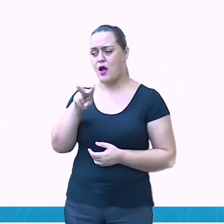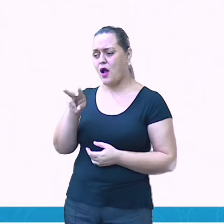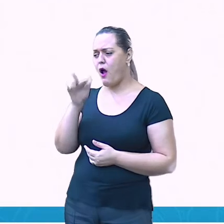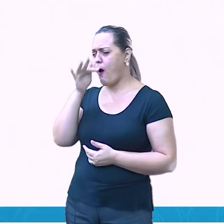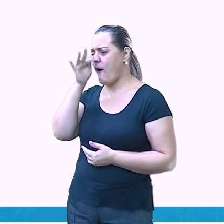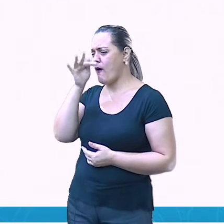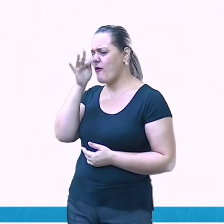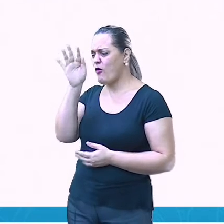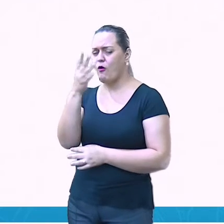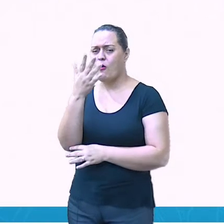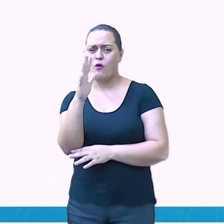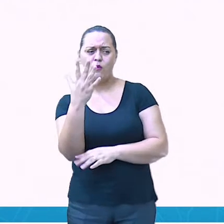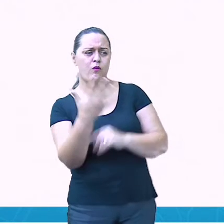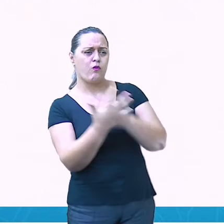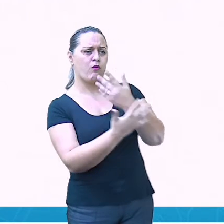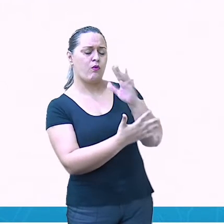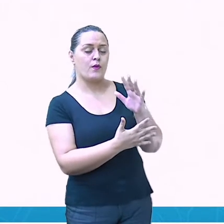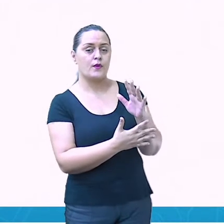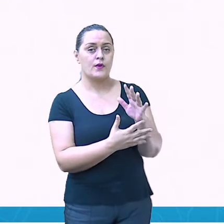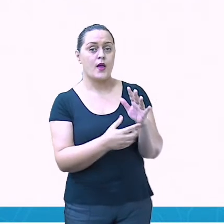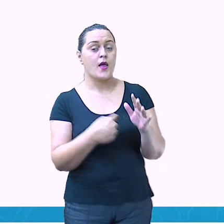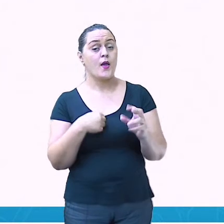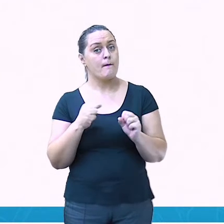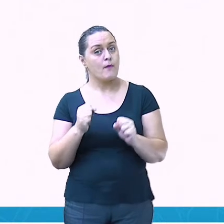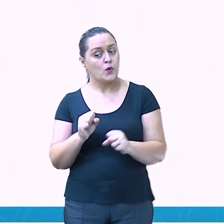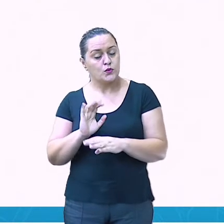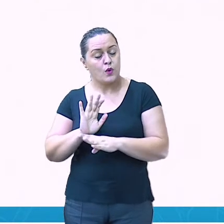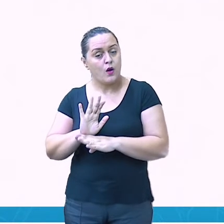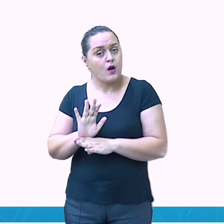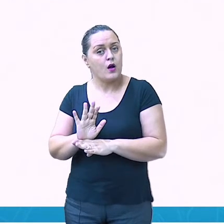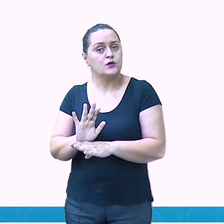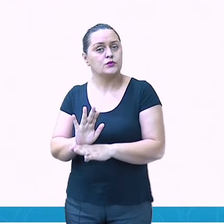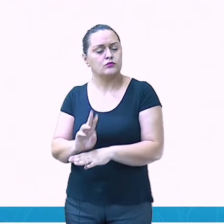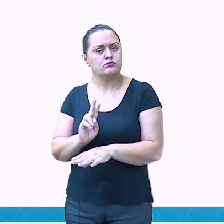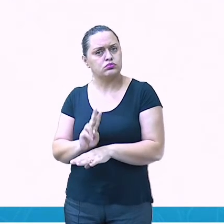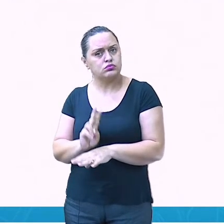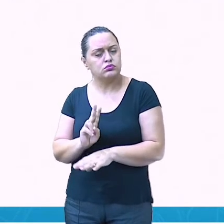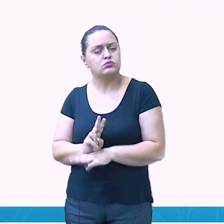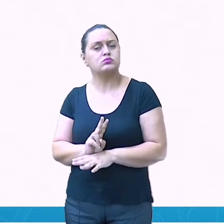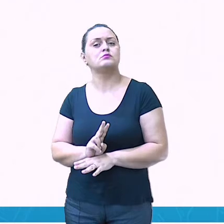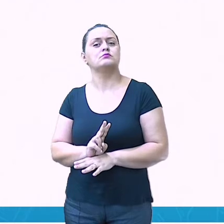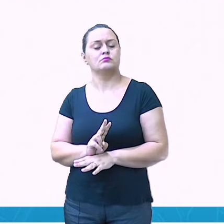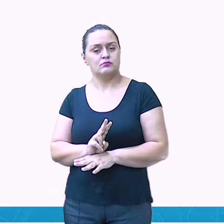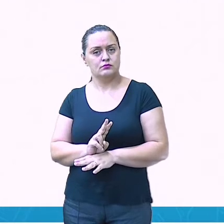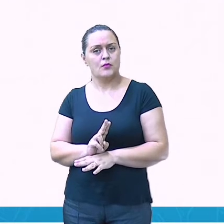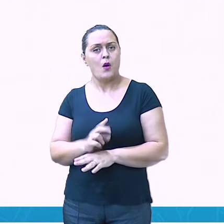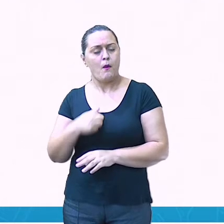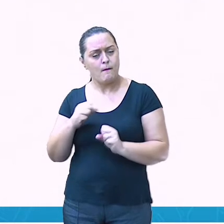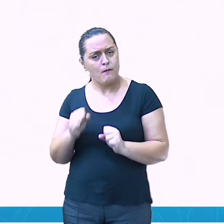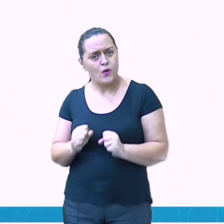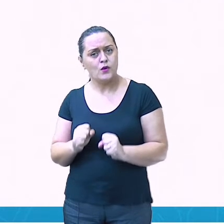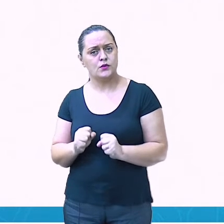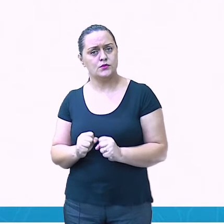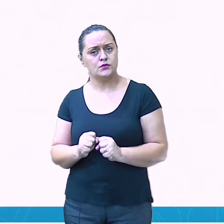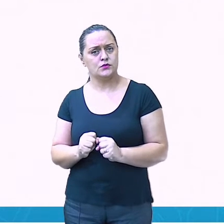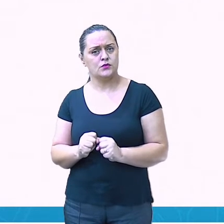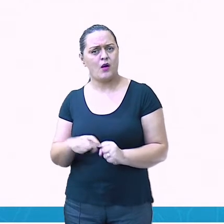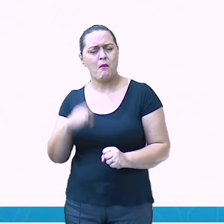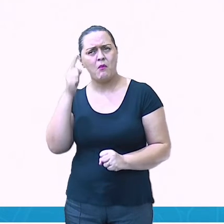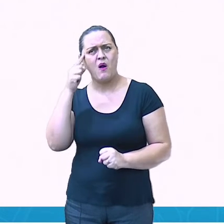Tem como eu preservar aquele meio? O que eu posso fazer para tornar este espaço diferenciado? Como que eu